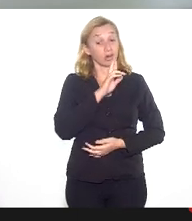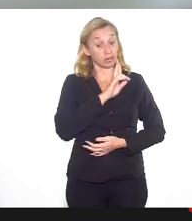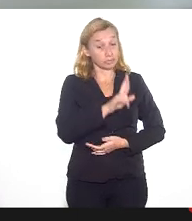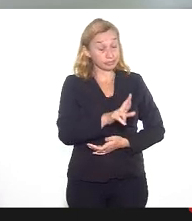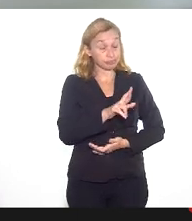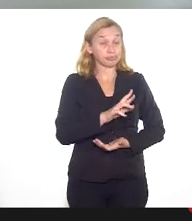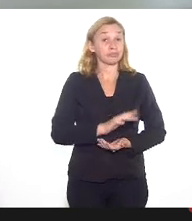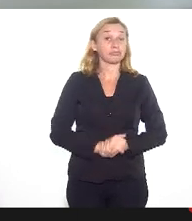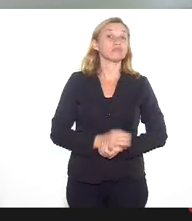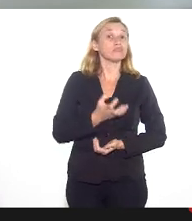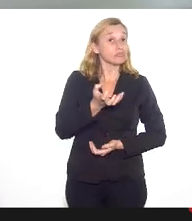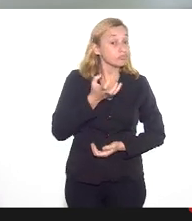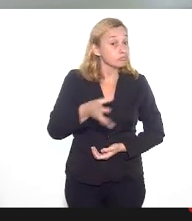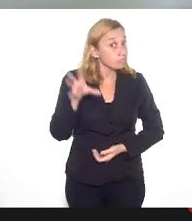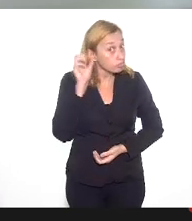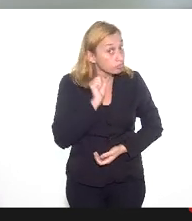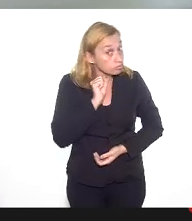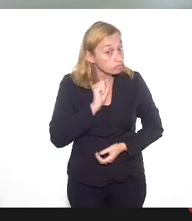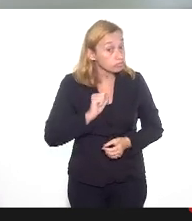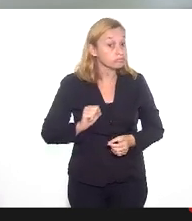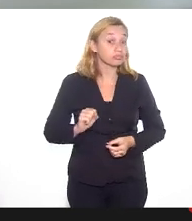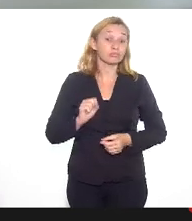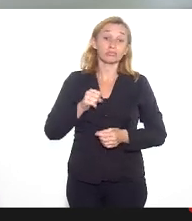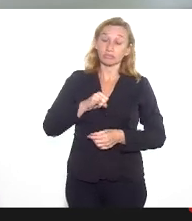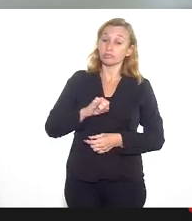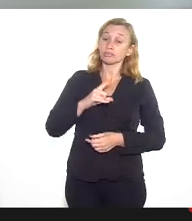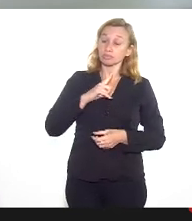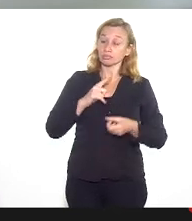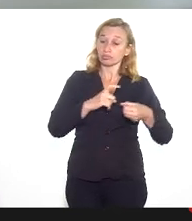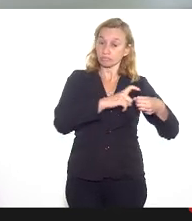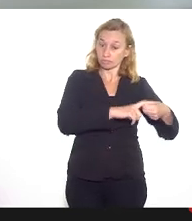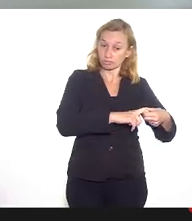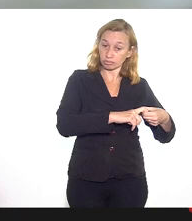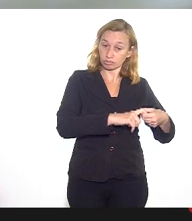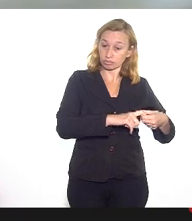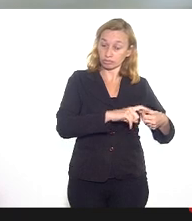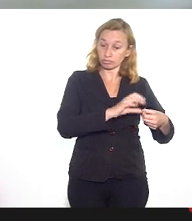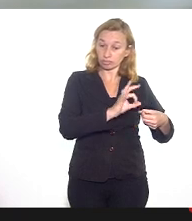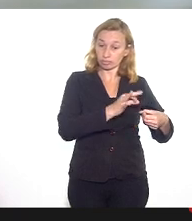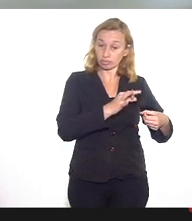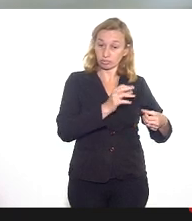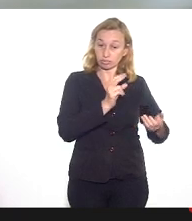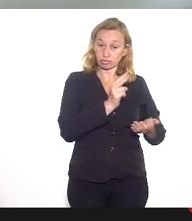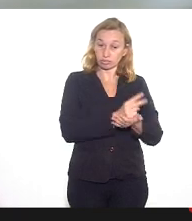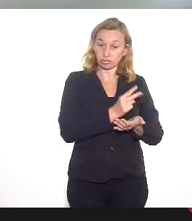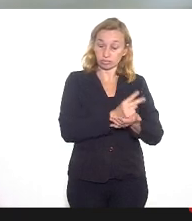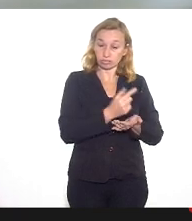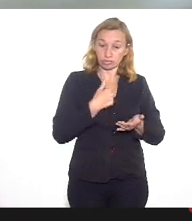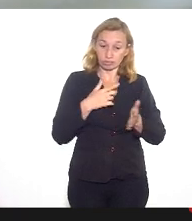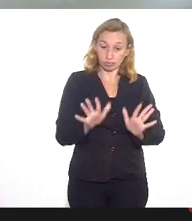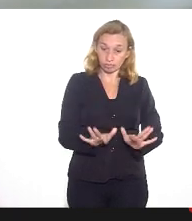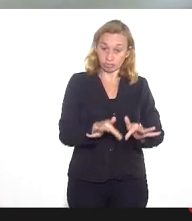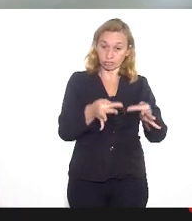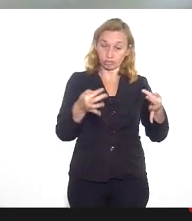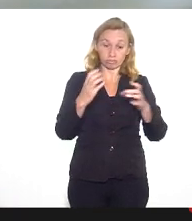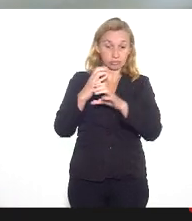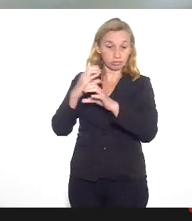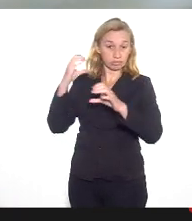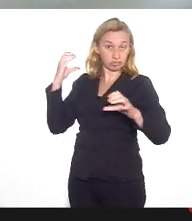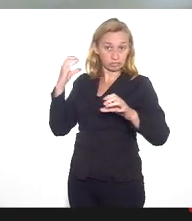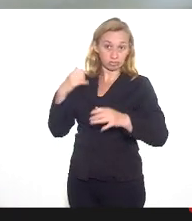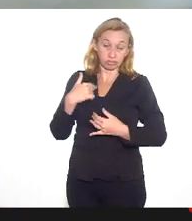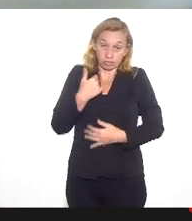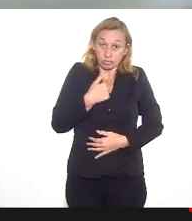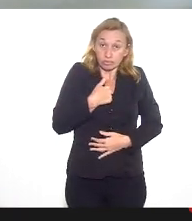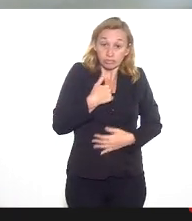que eu queria ouvir. É claro, se existe um consórcio, apesar de eu ser um simples engenheiro civil, não